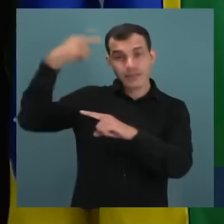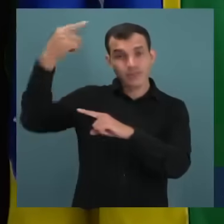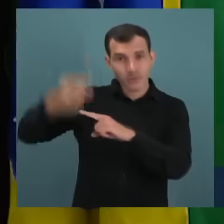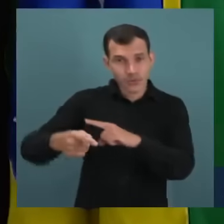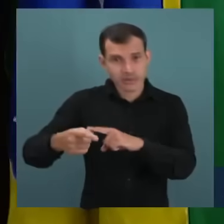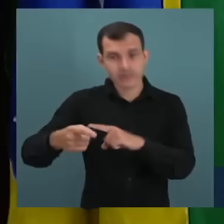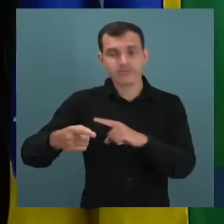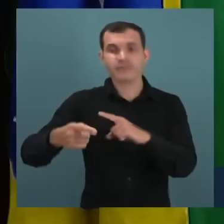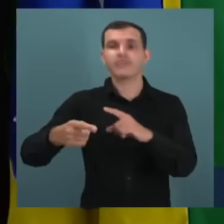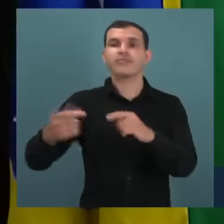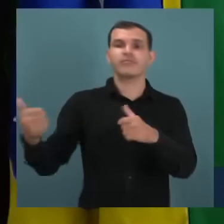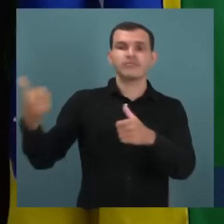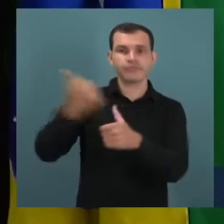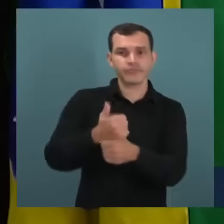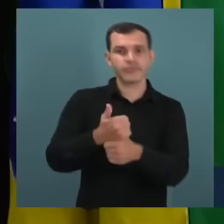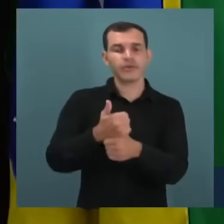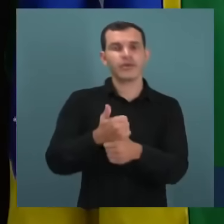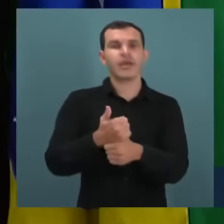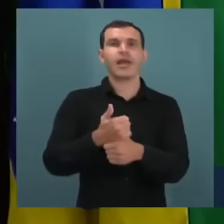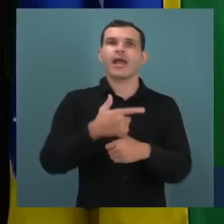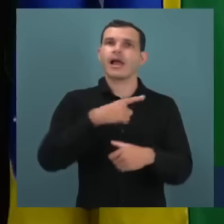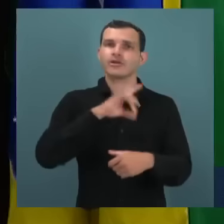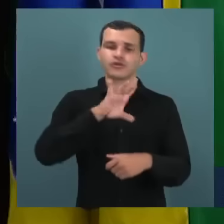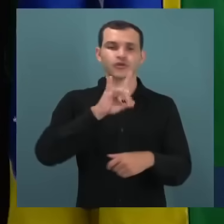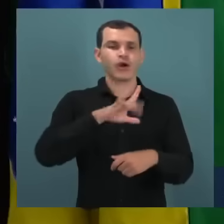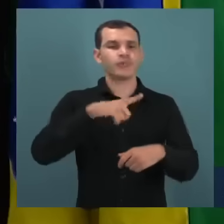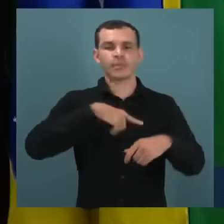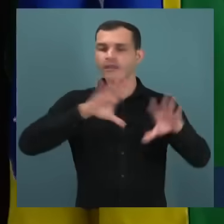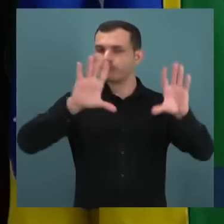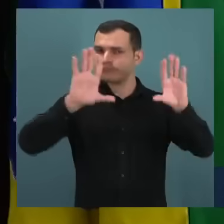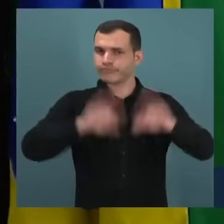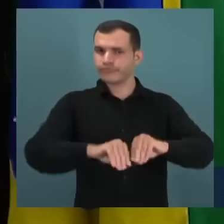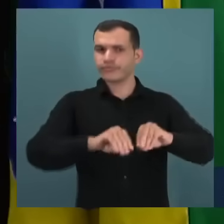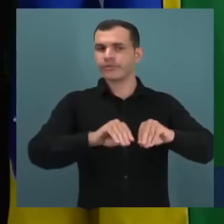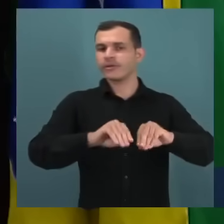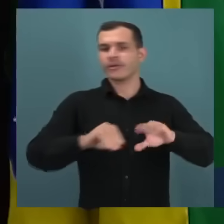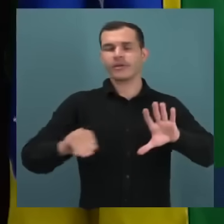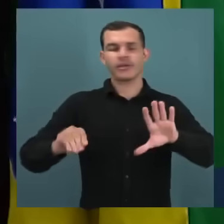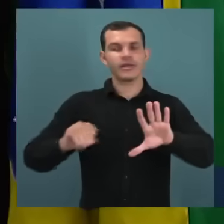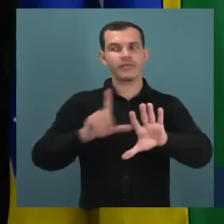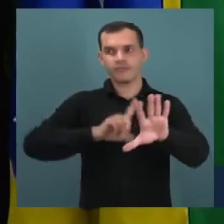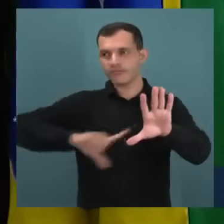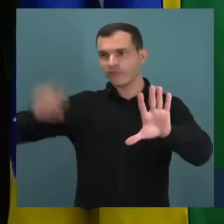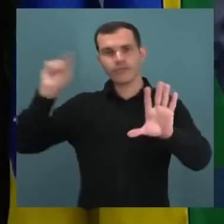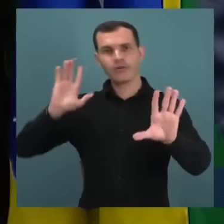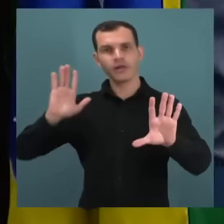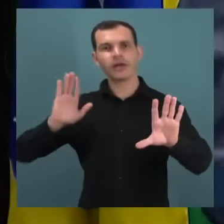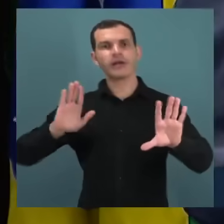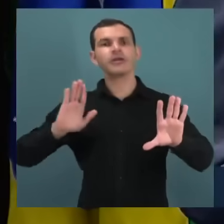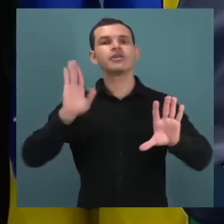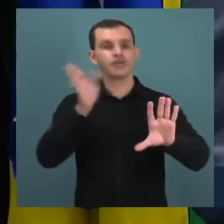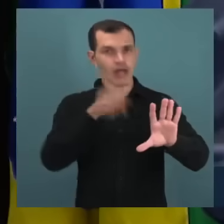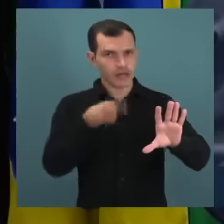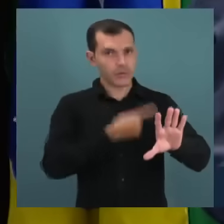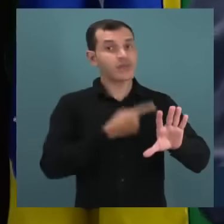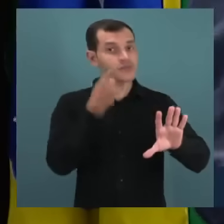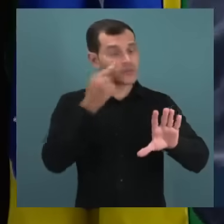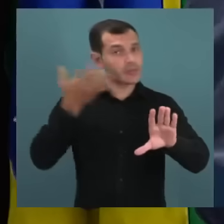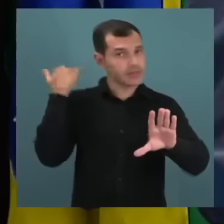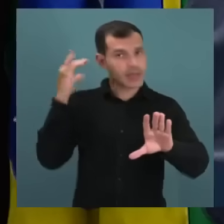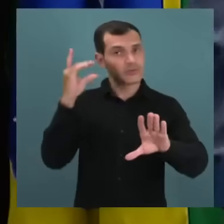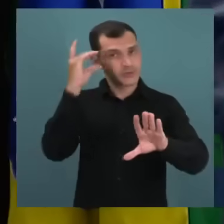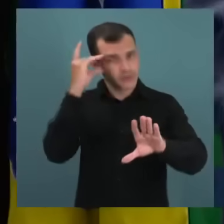assistimos, e assistimos com Dilma II, e está repetindo agora em Dilma III. É realmente uma